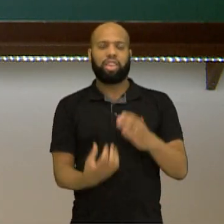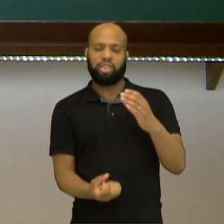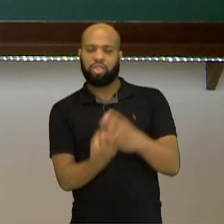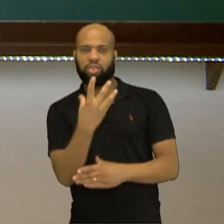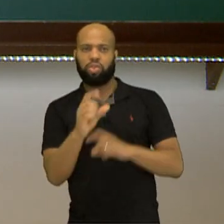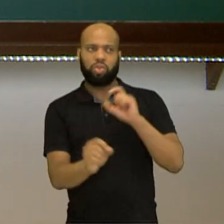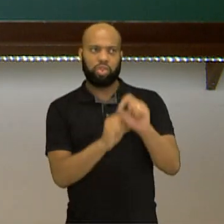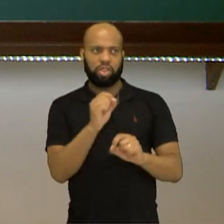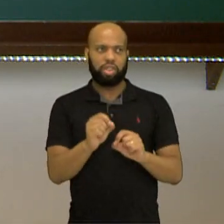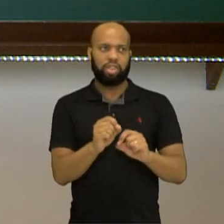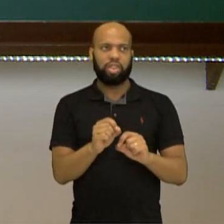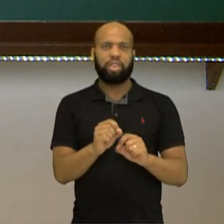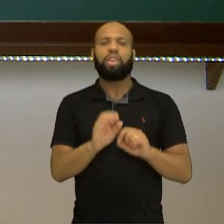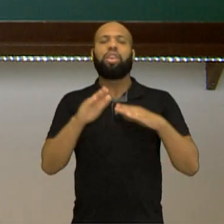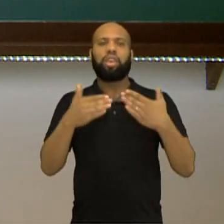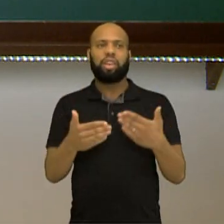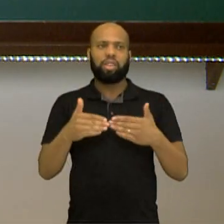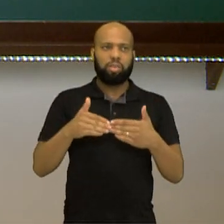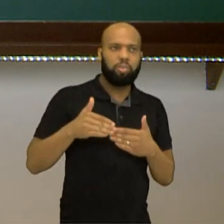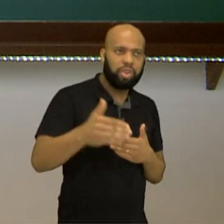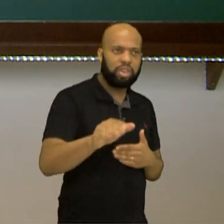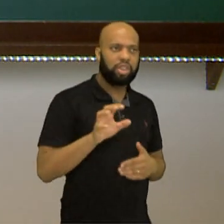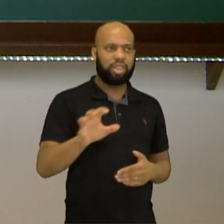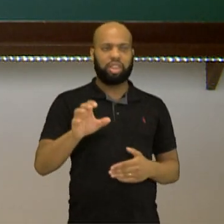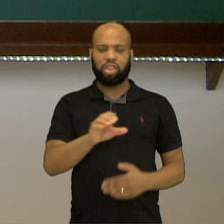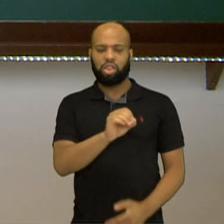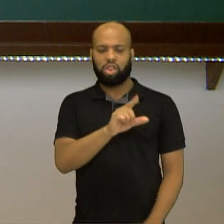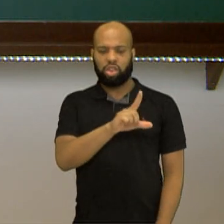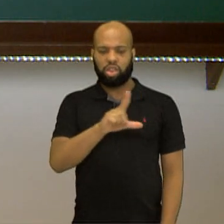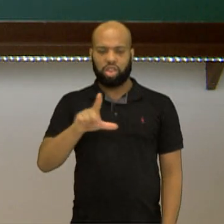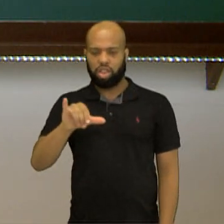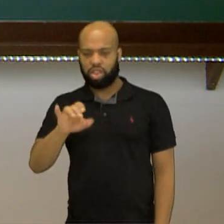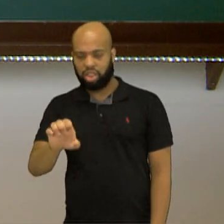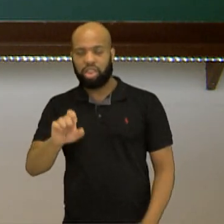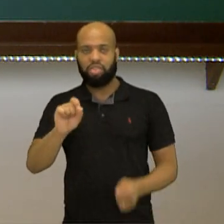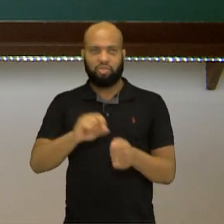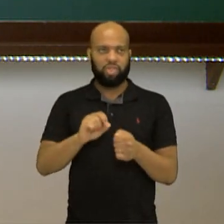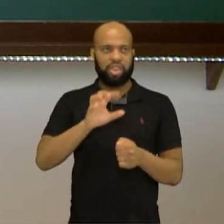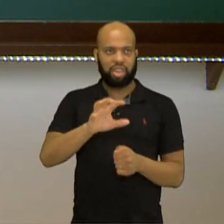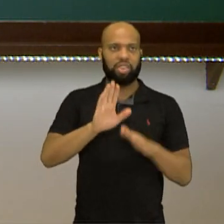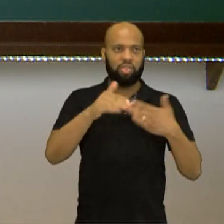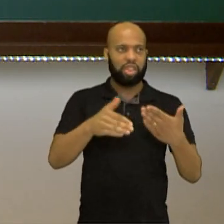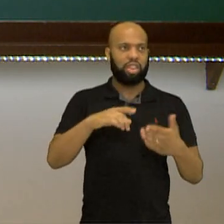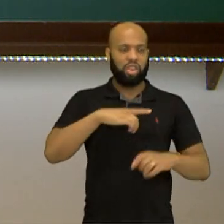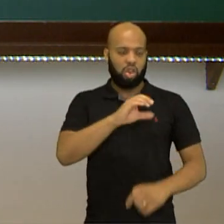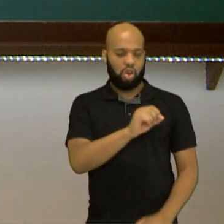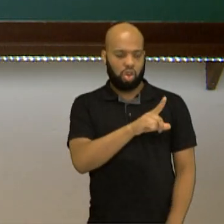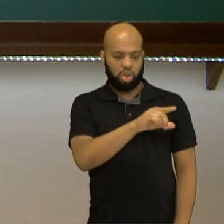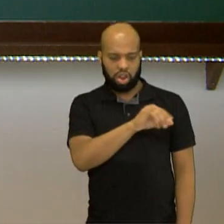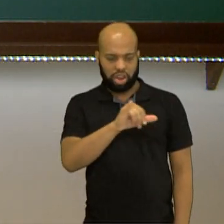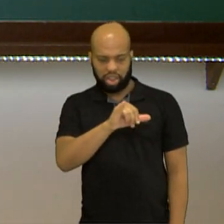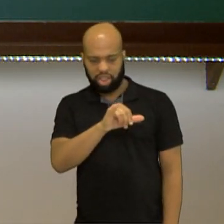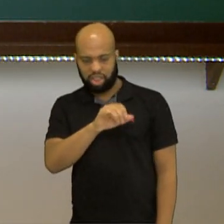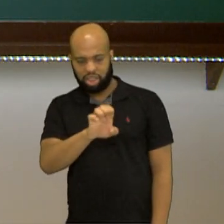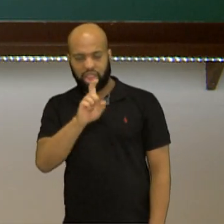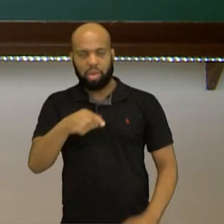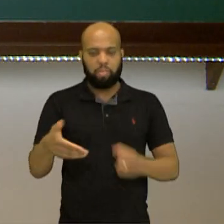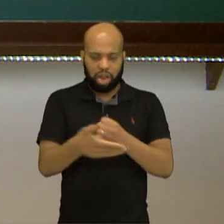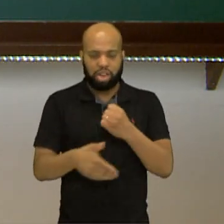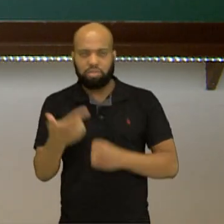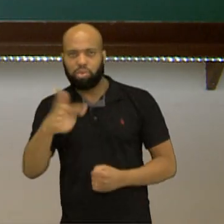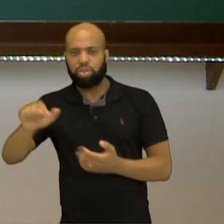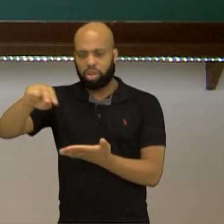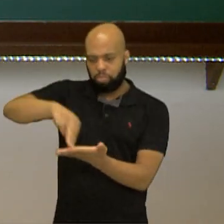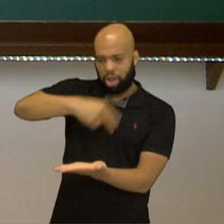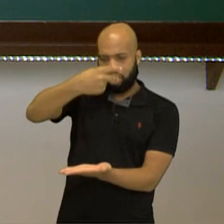Ele inventou o ollie e aí, a partir do ollie, as manobras são feitas. Então, o ollie é a base para várias outras manobras, tá?